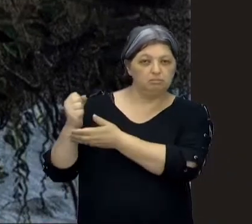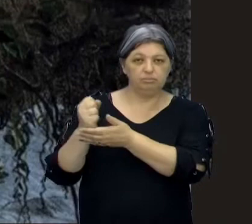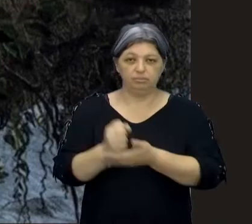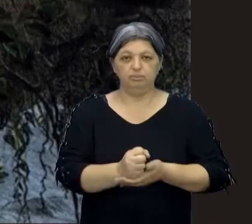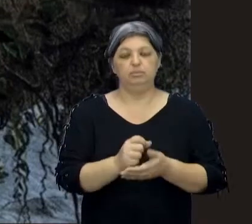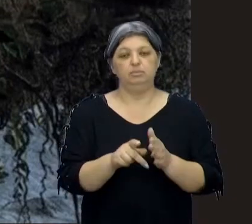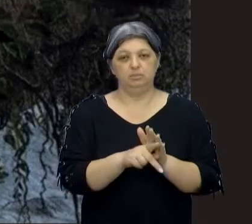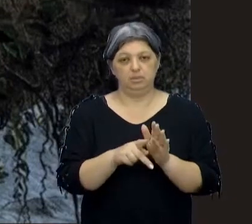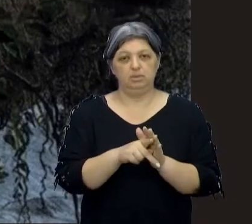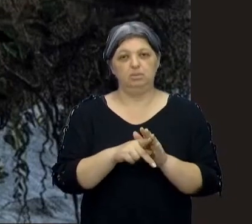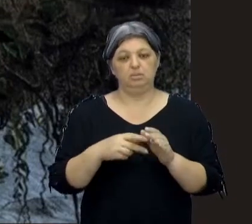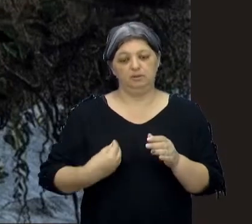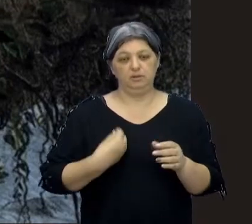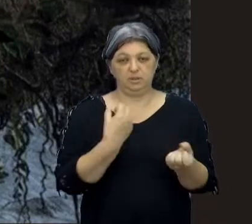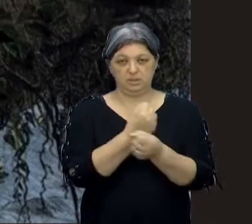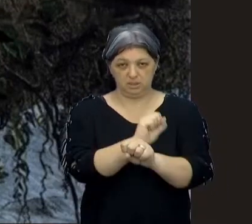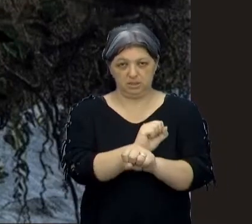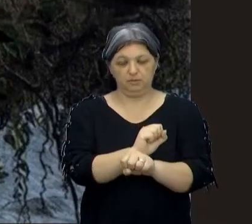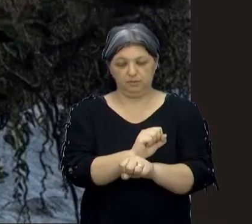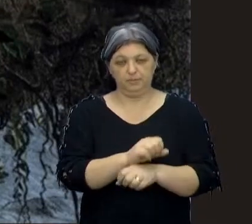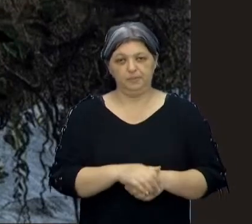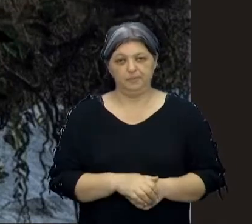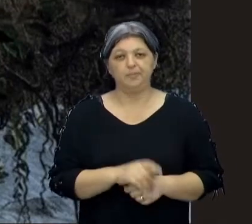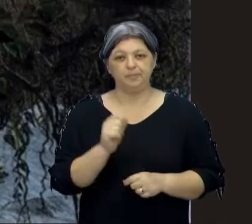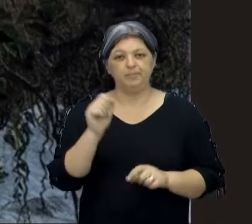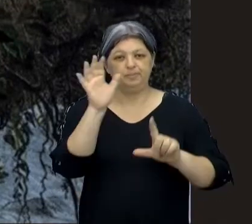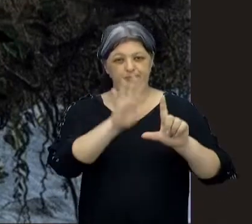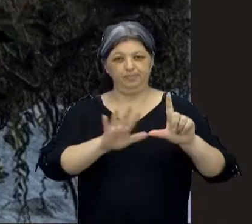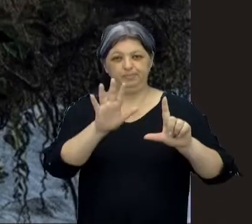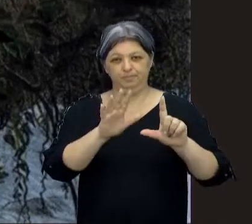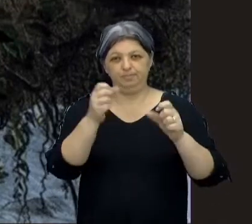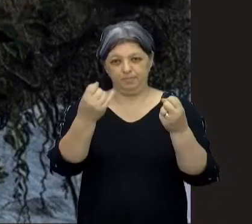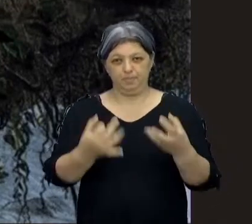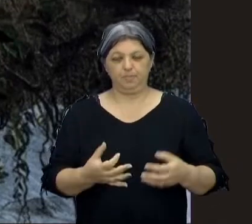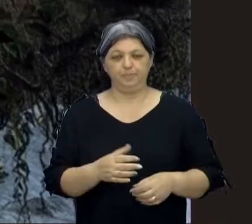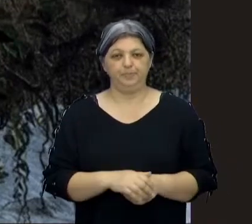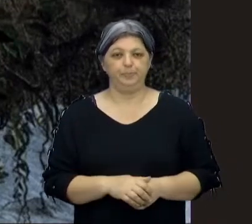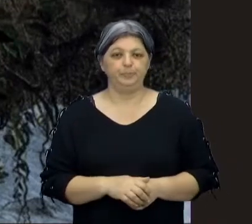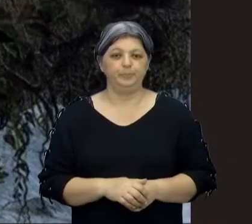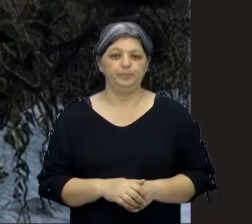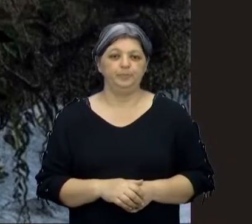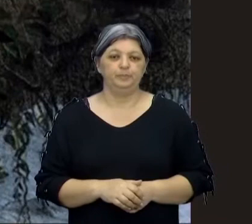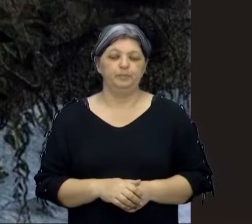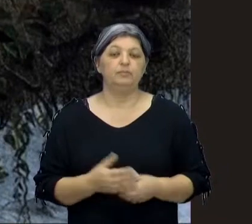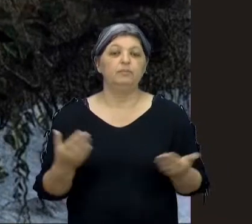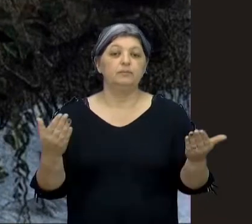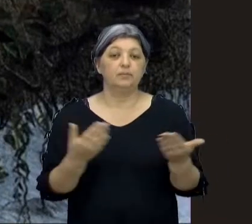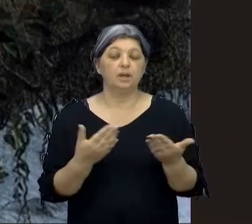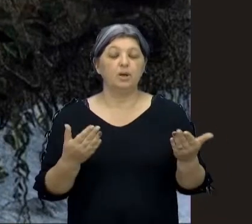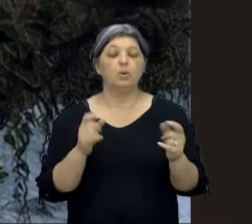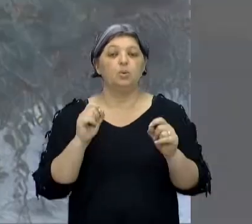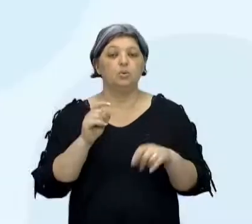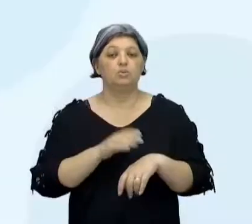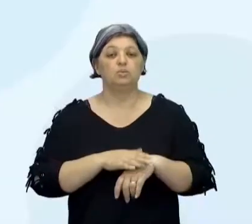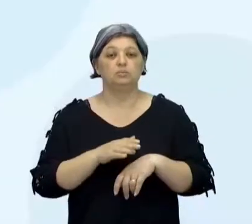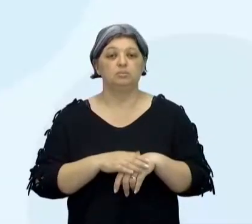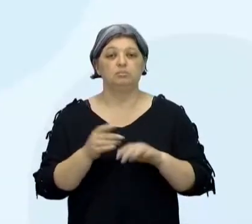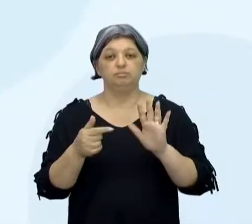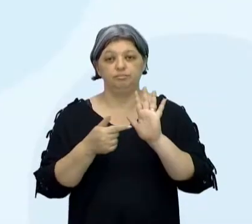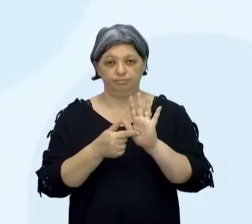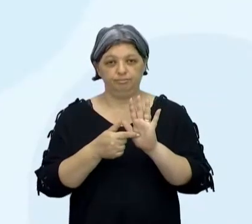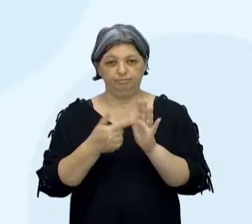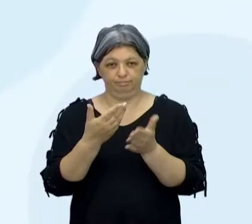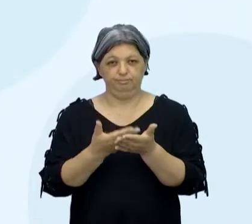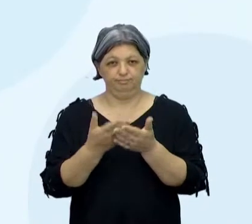escravizados tá então explicando a imagem já tá aí e agora exatamente o que que a gente vai ver nessa aula